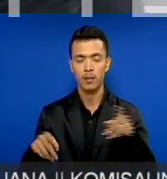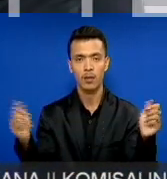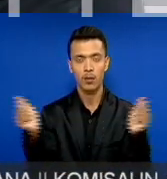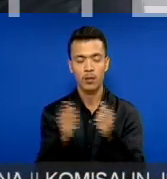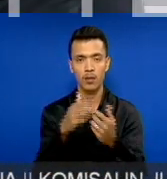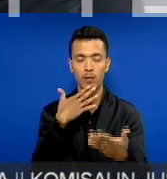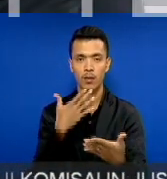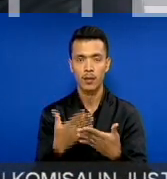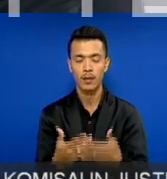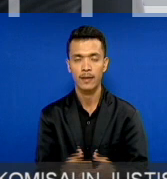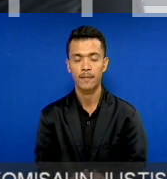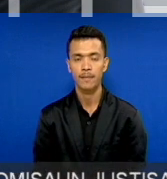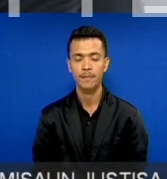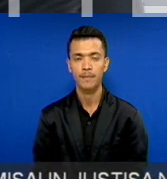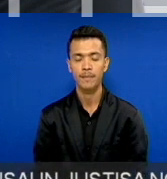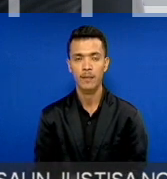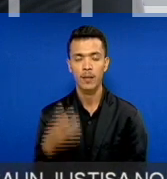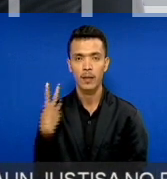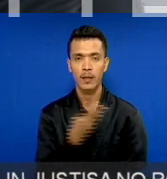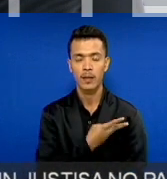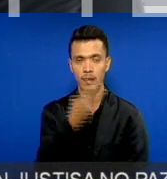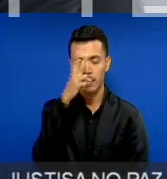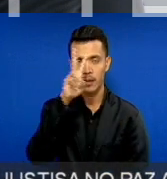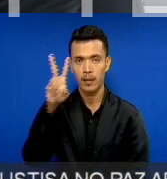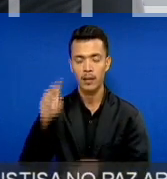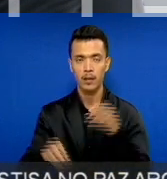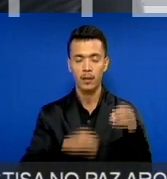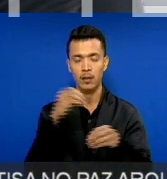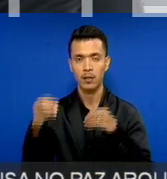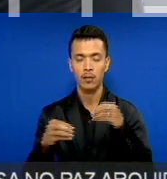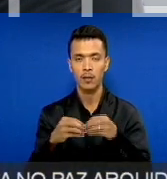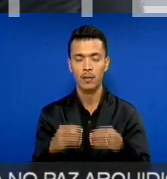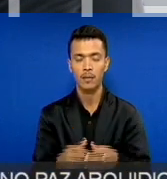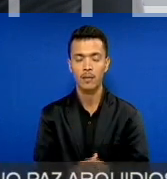E não é mó se ter reco na vã ninha tamanho, que ninha